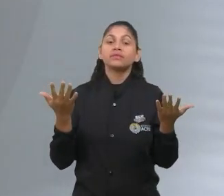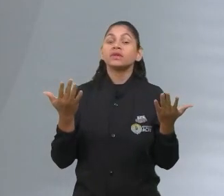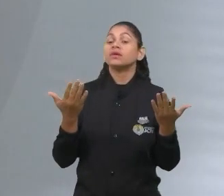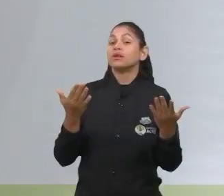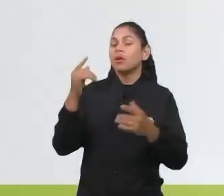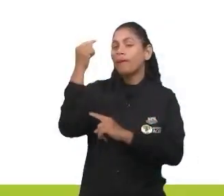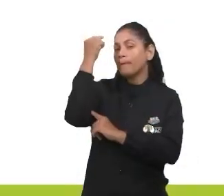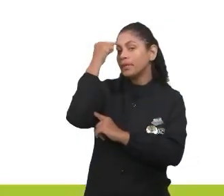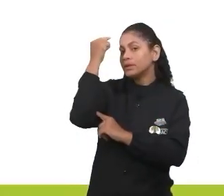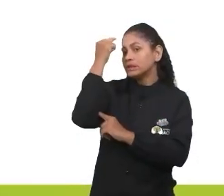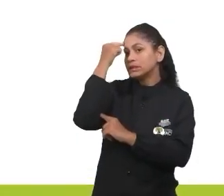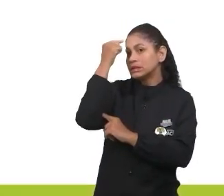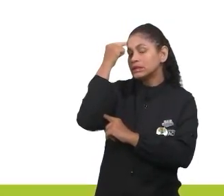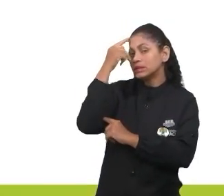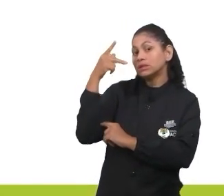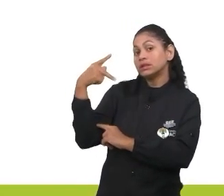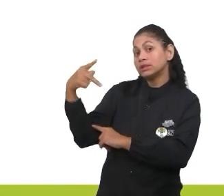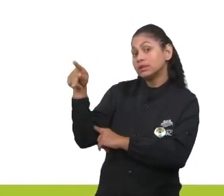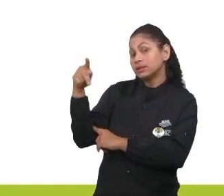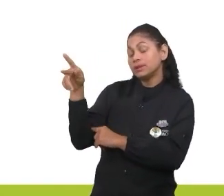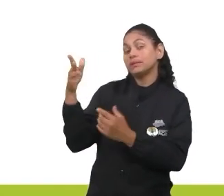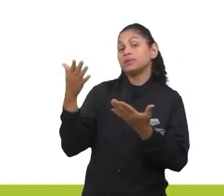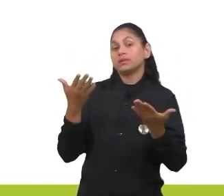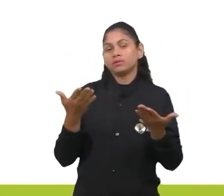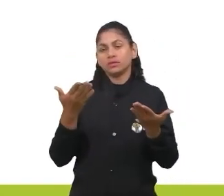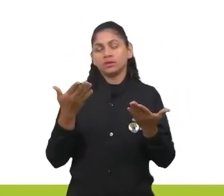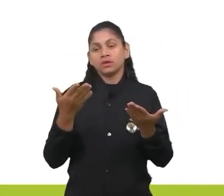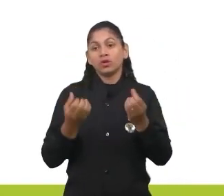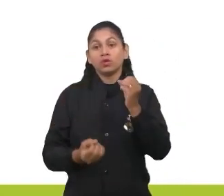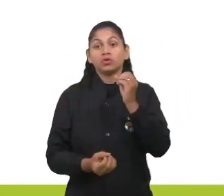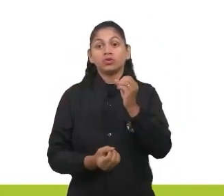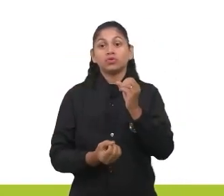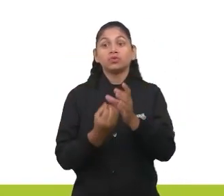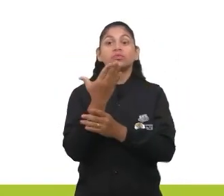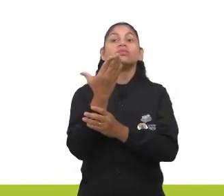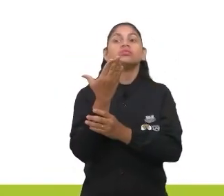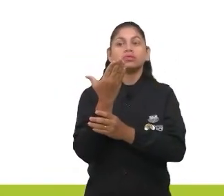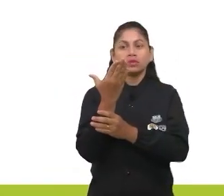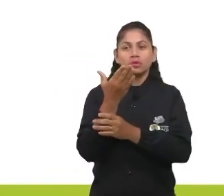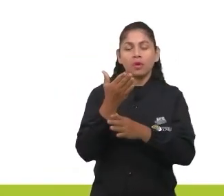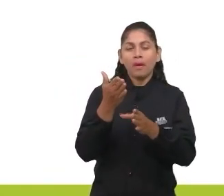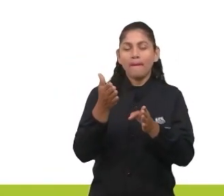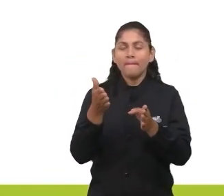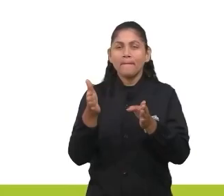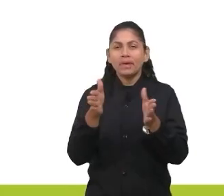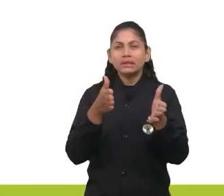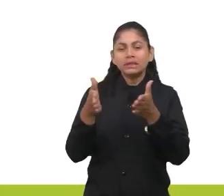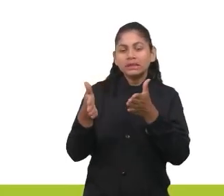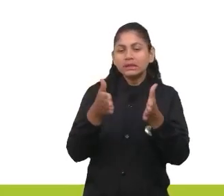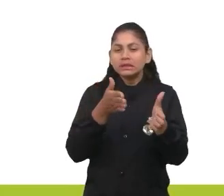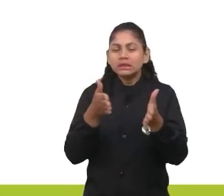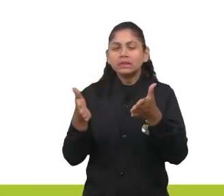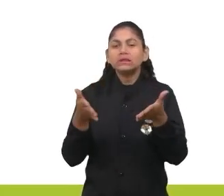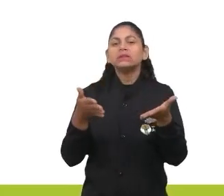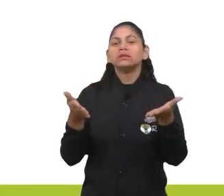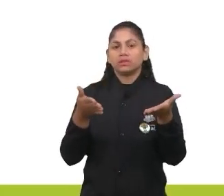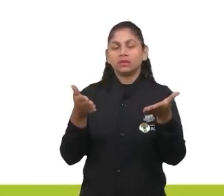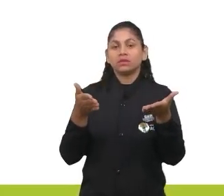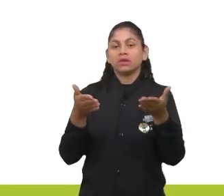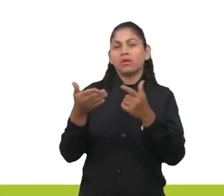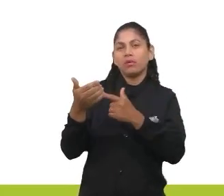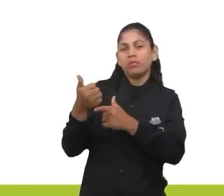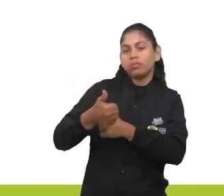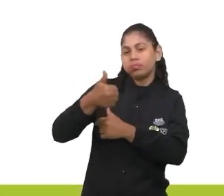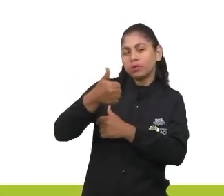Frankfurt, ela foi fundada entre a Primeira e a Segunda Guerra Mundiais. Então,